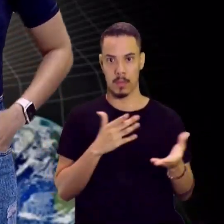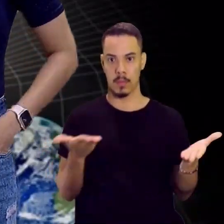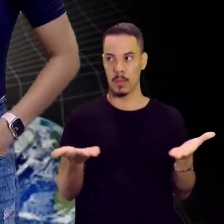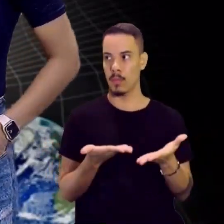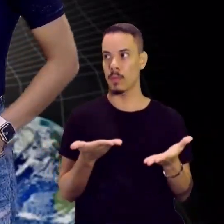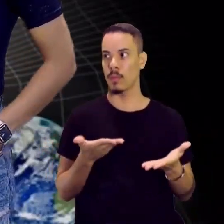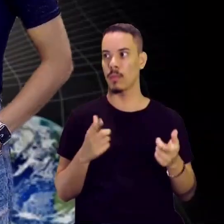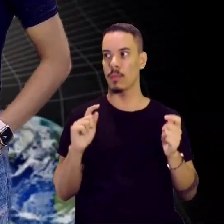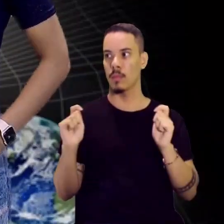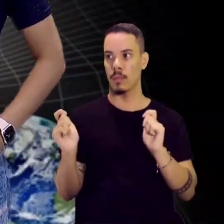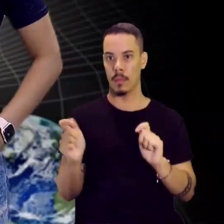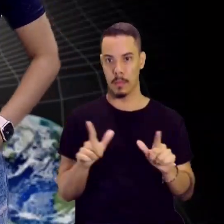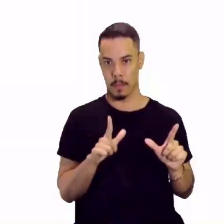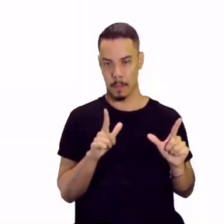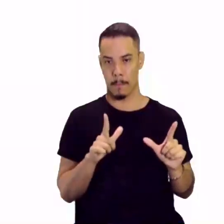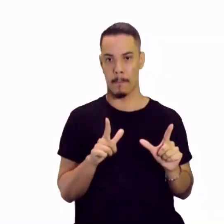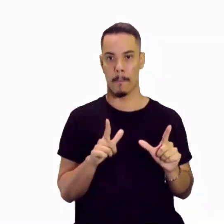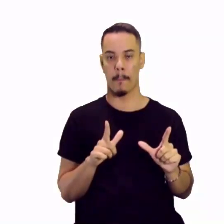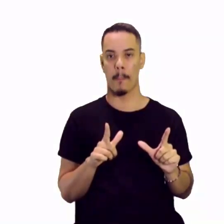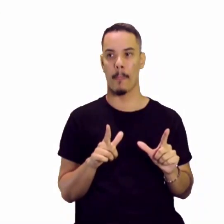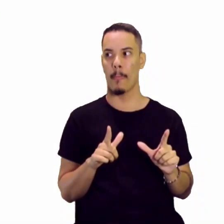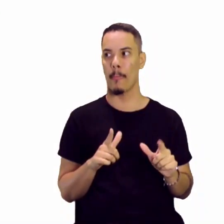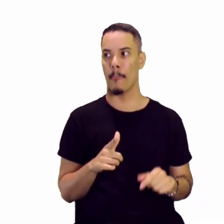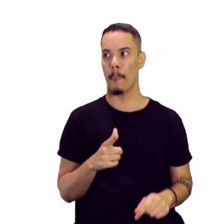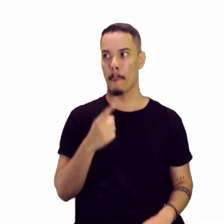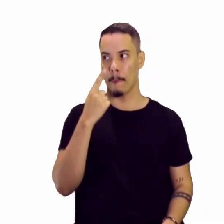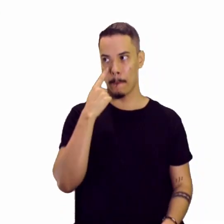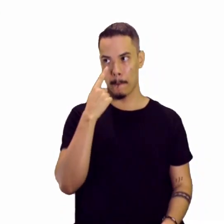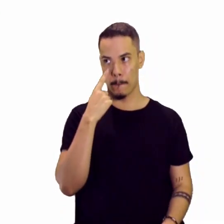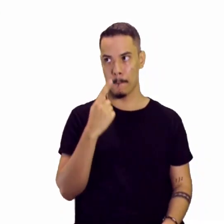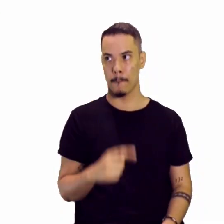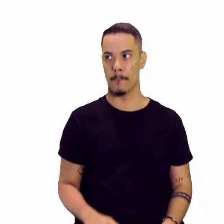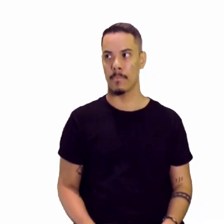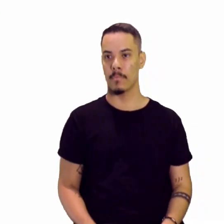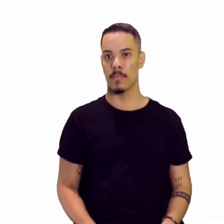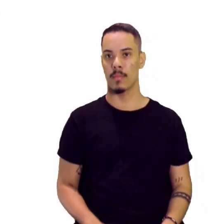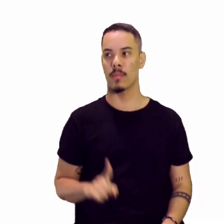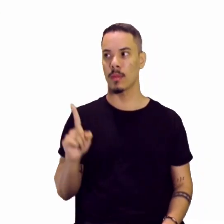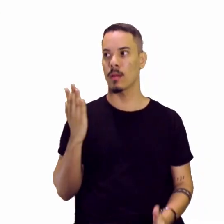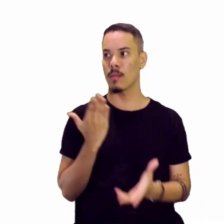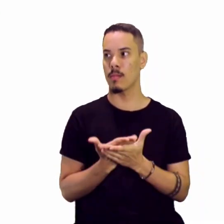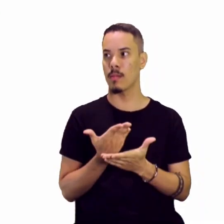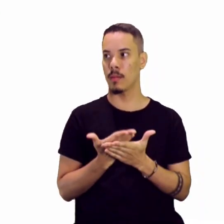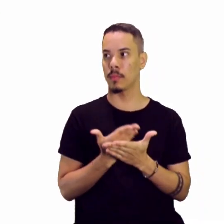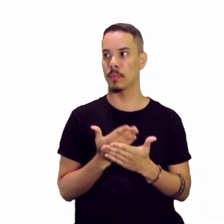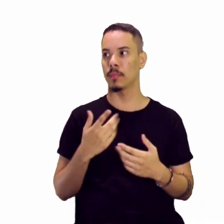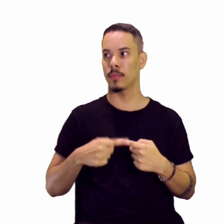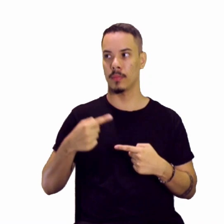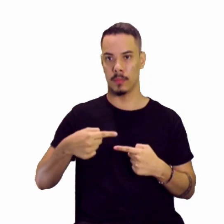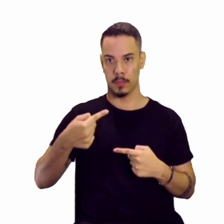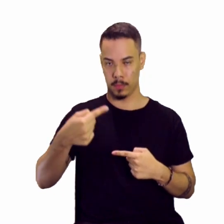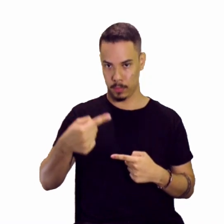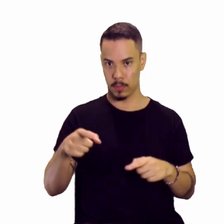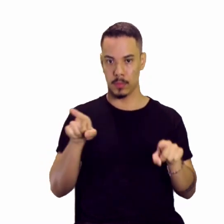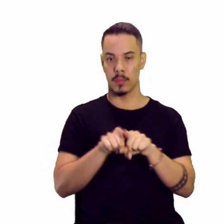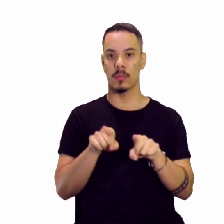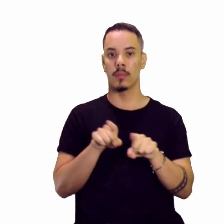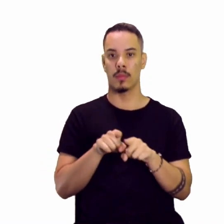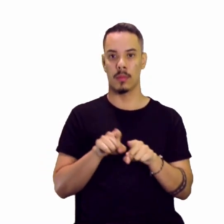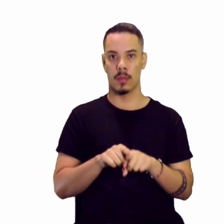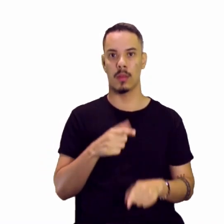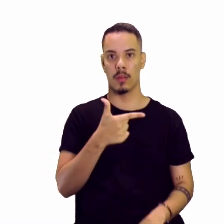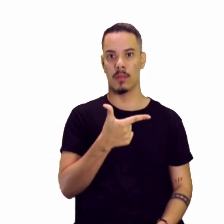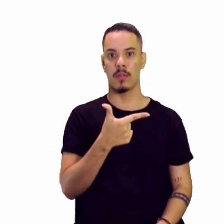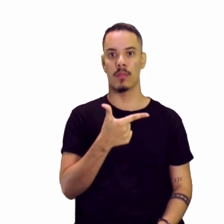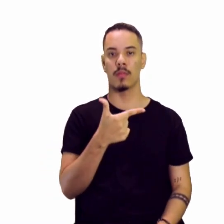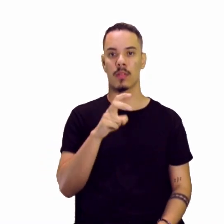ver o material complementar, pessoal. Olha só. Pré-requisito para as nossas próximas aulas, aula 25.1,